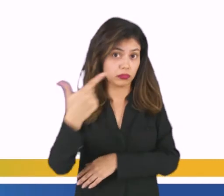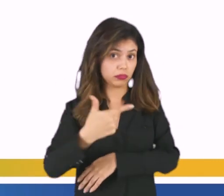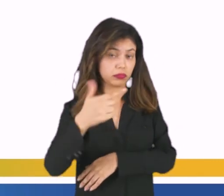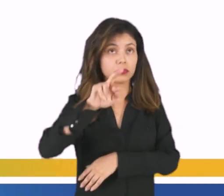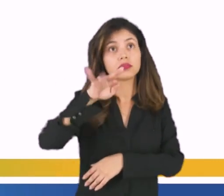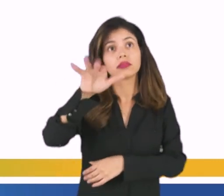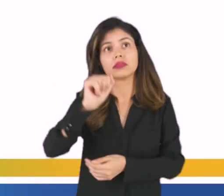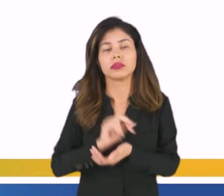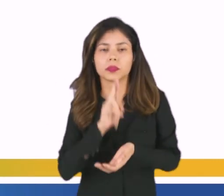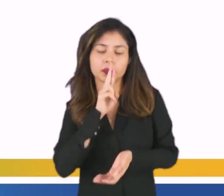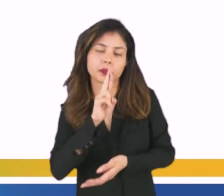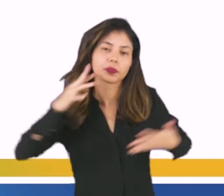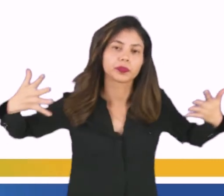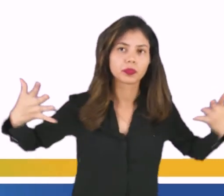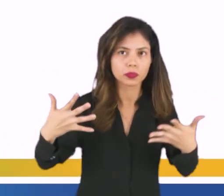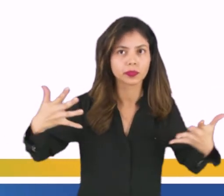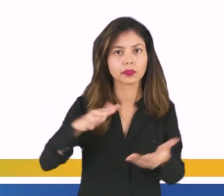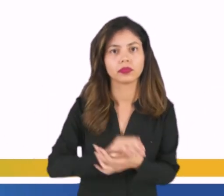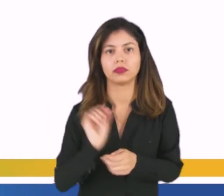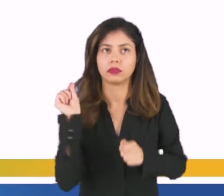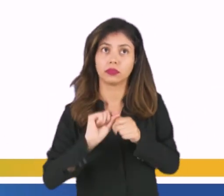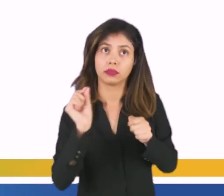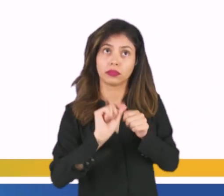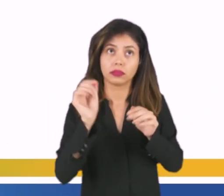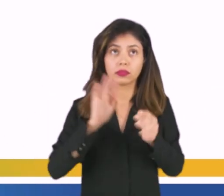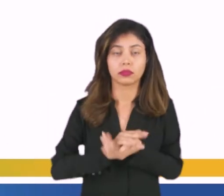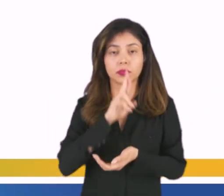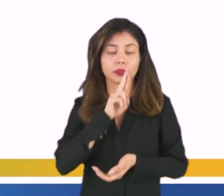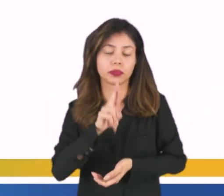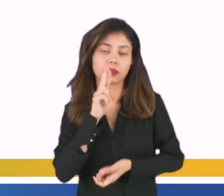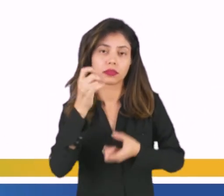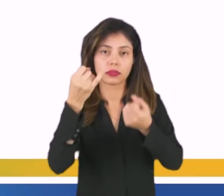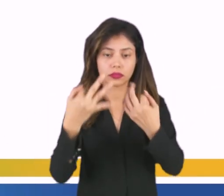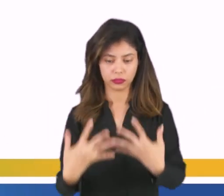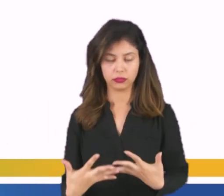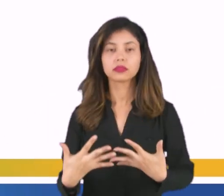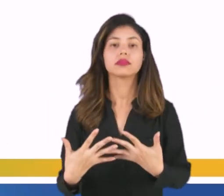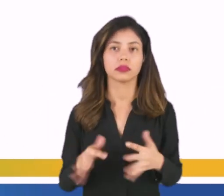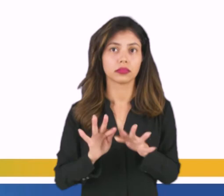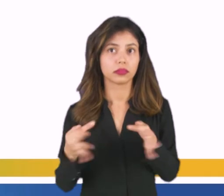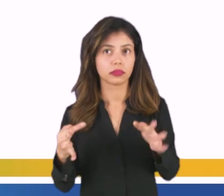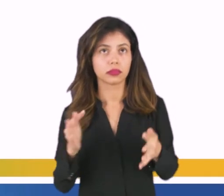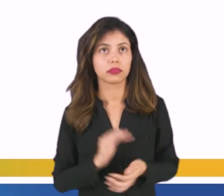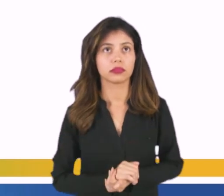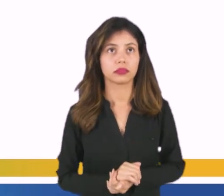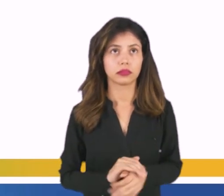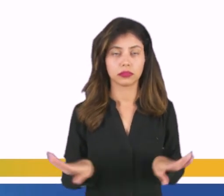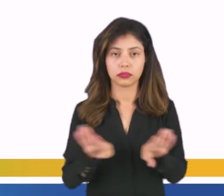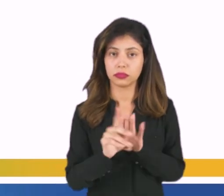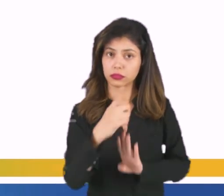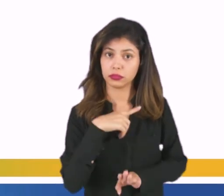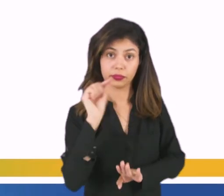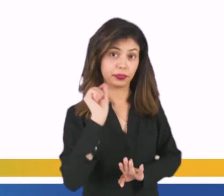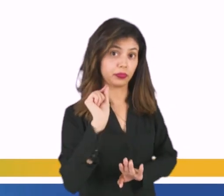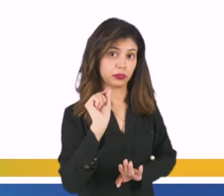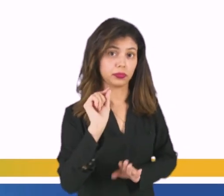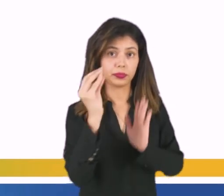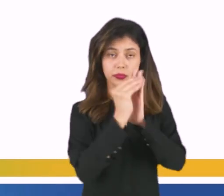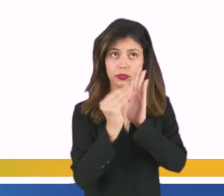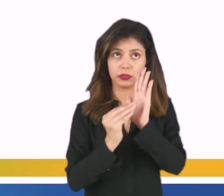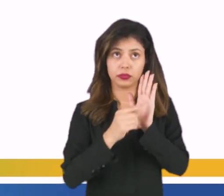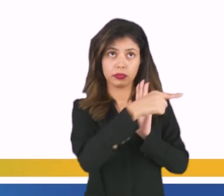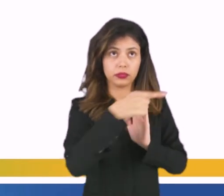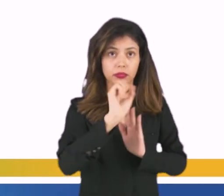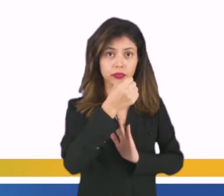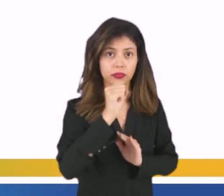à resolução. Fazendo a simplificação dessa função, nós teremos os seguintes dados, que